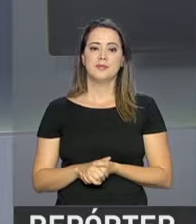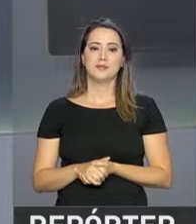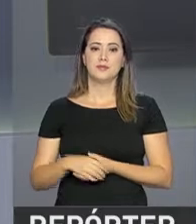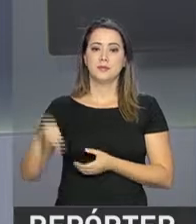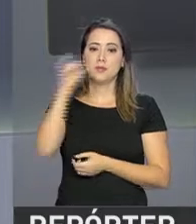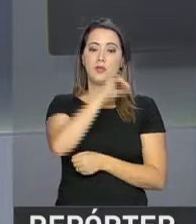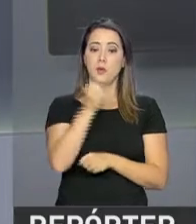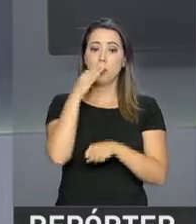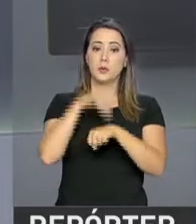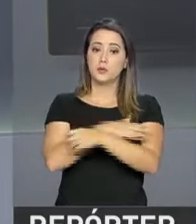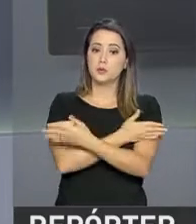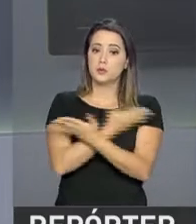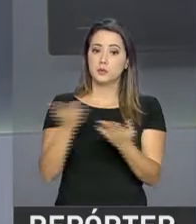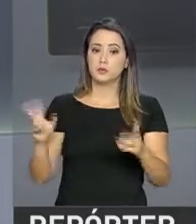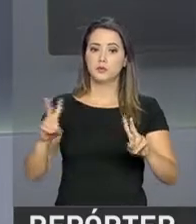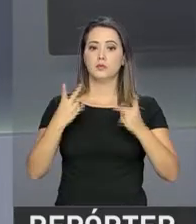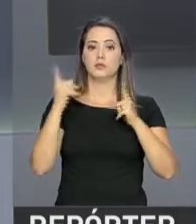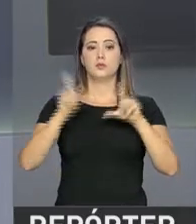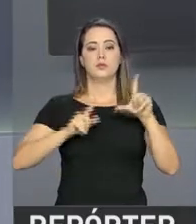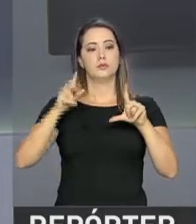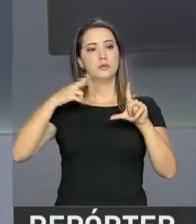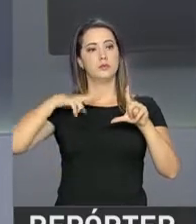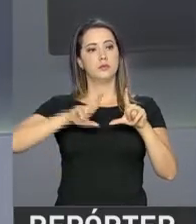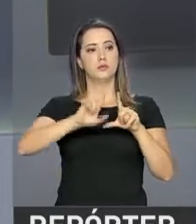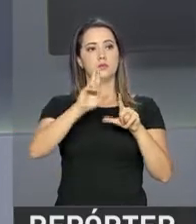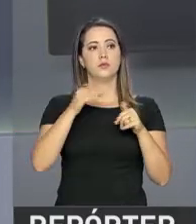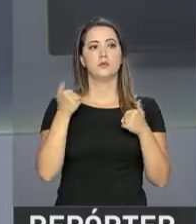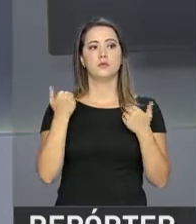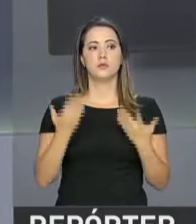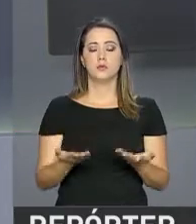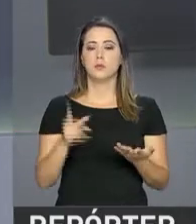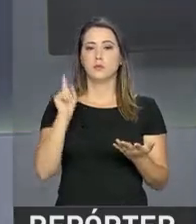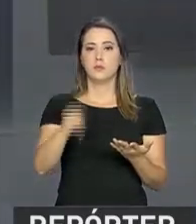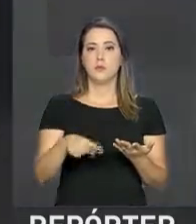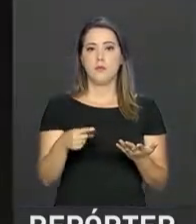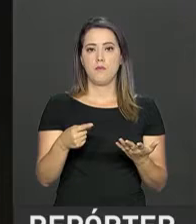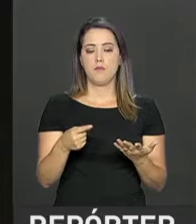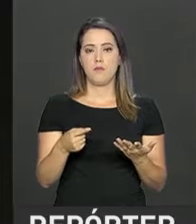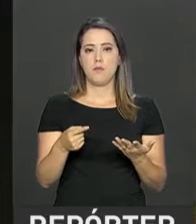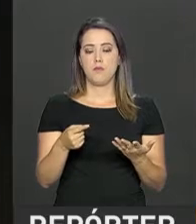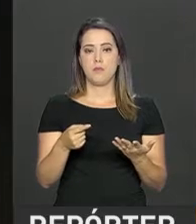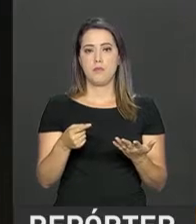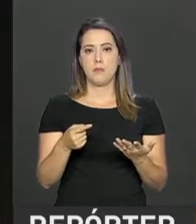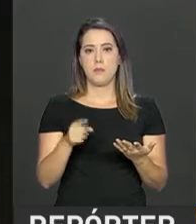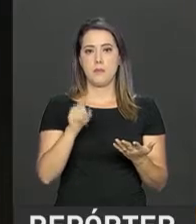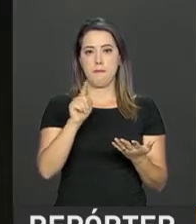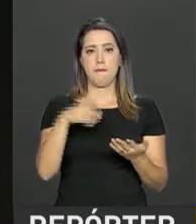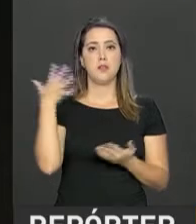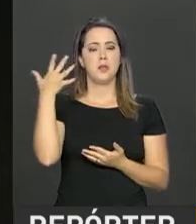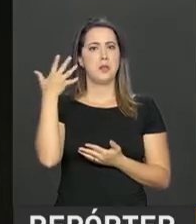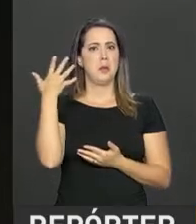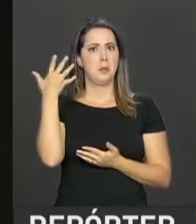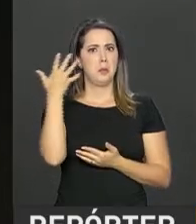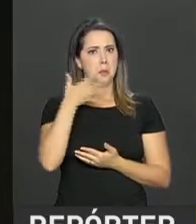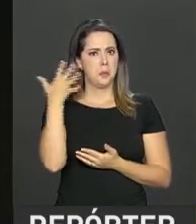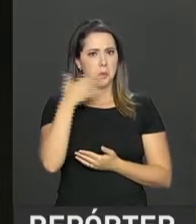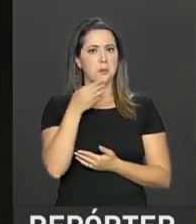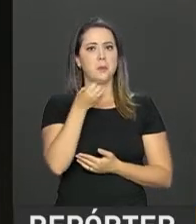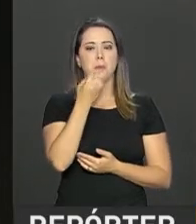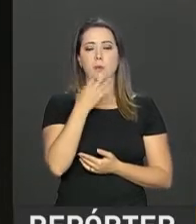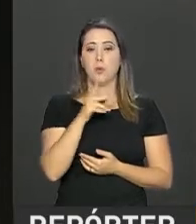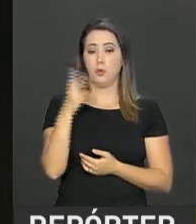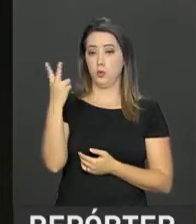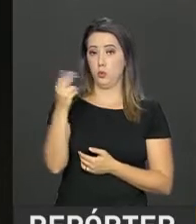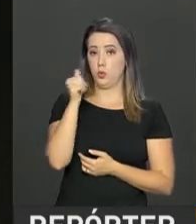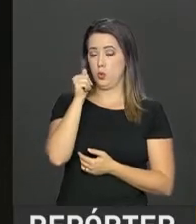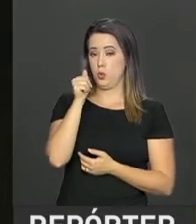Olá, Roberto. Boa noite. Boa noite a todos que nos assistem na TV NBR. Olha, Roberto, é uma história bem interessante. As duas